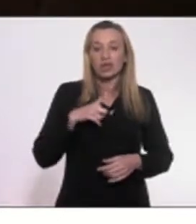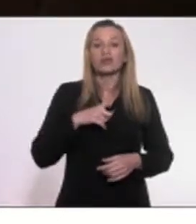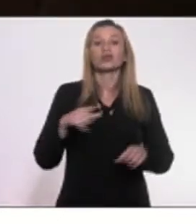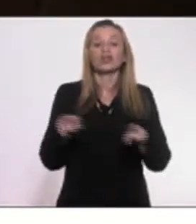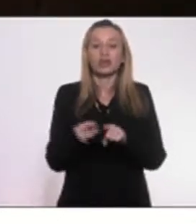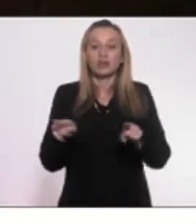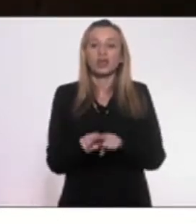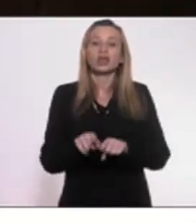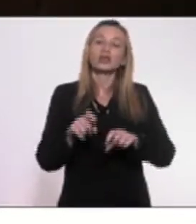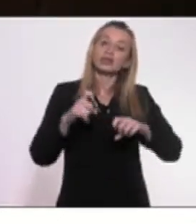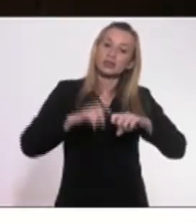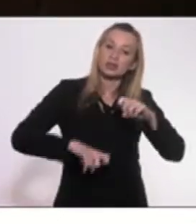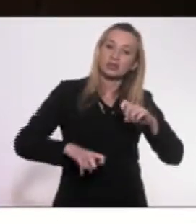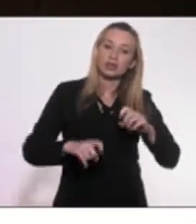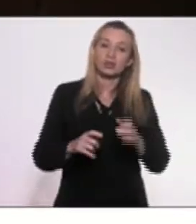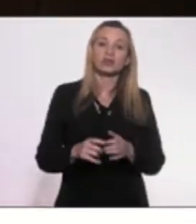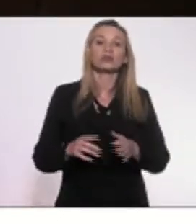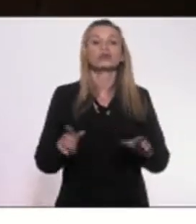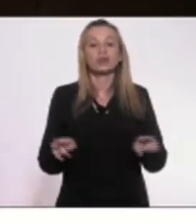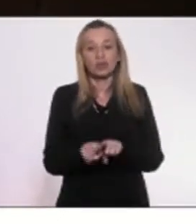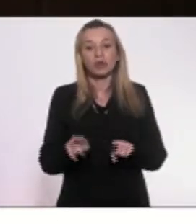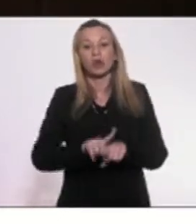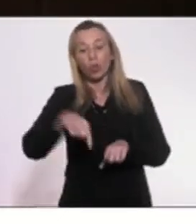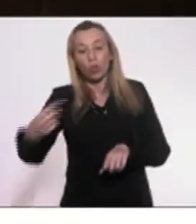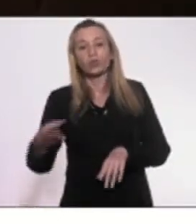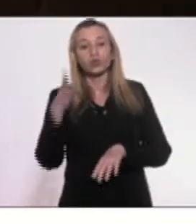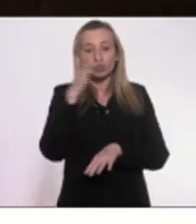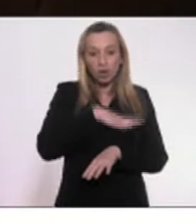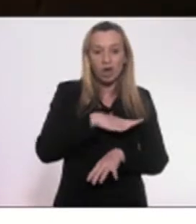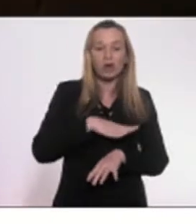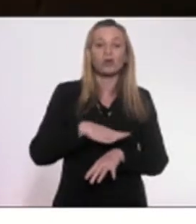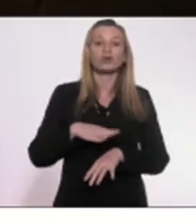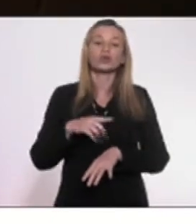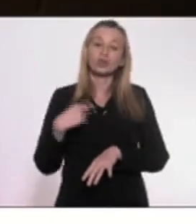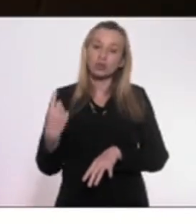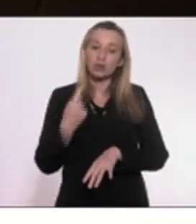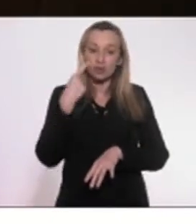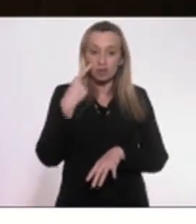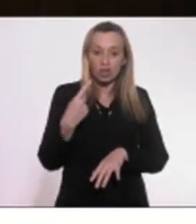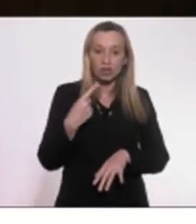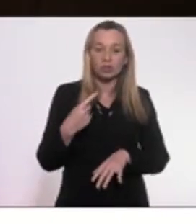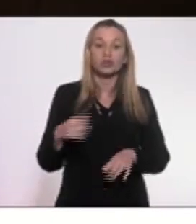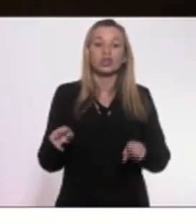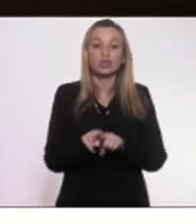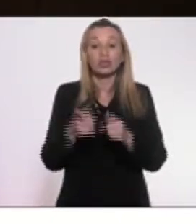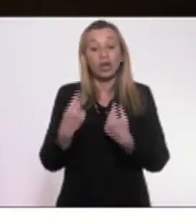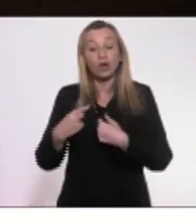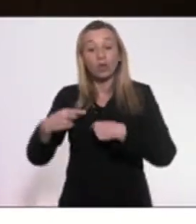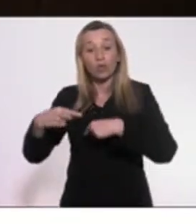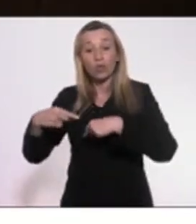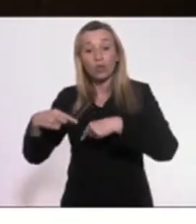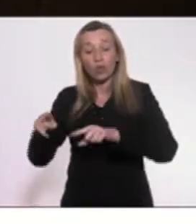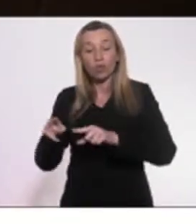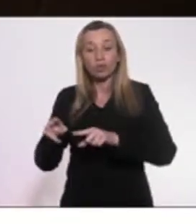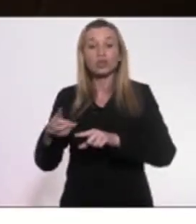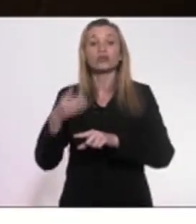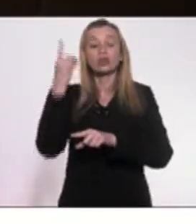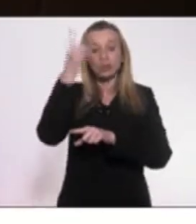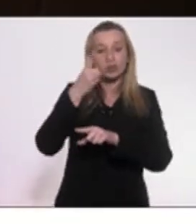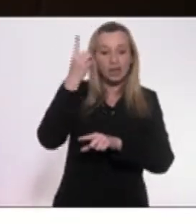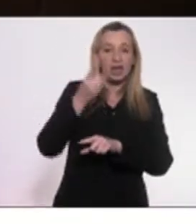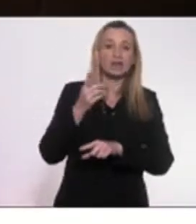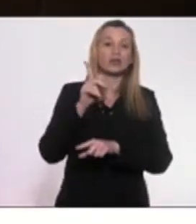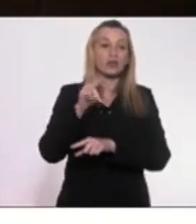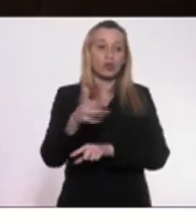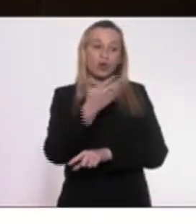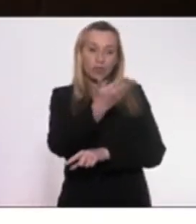Outro grande mal que a sociedade fluminense também enfrenta e é combatido por parlamentares aqui, combativos como Vossa Excelência,